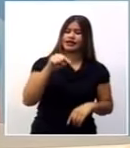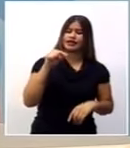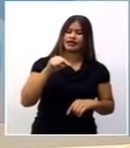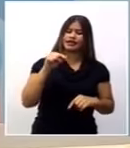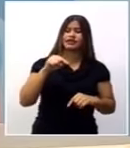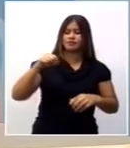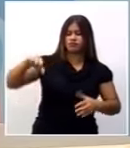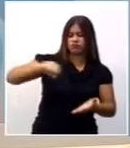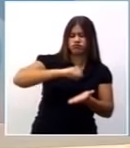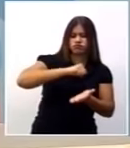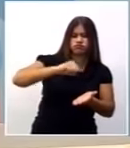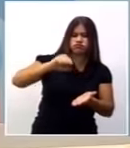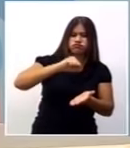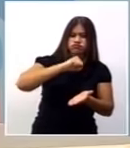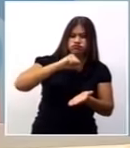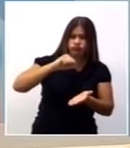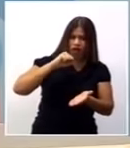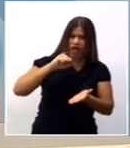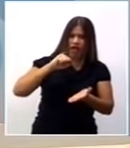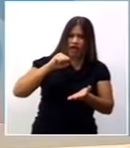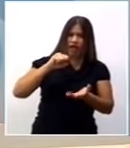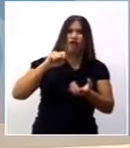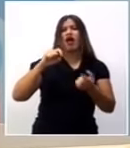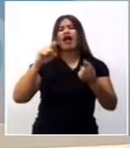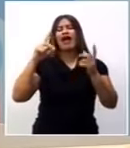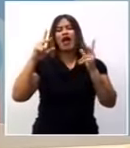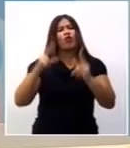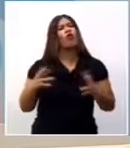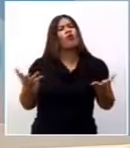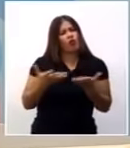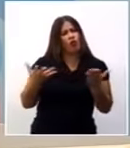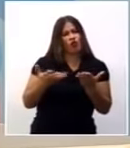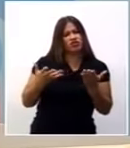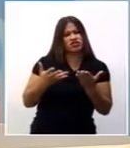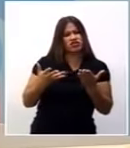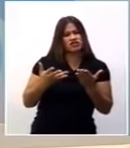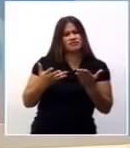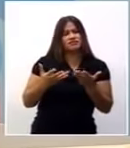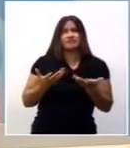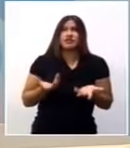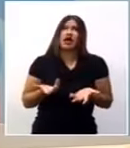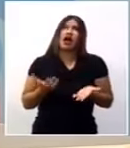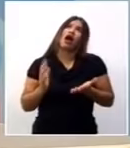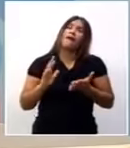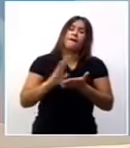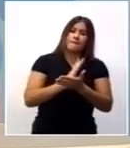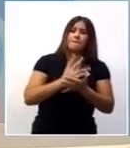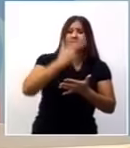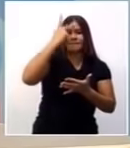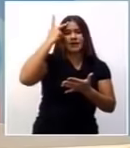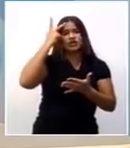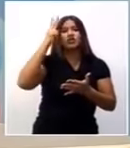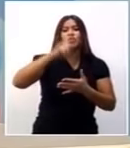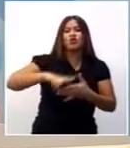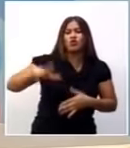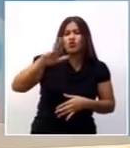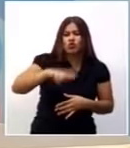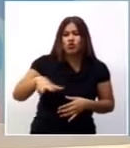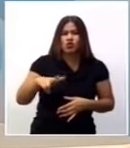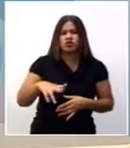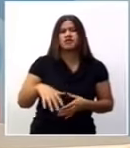atual? Sim, não, será? Alguém usa isso daqui ainda em casa? Será que ainda usa? Quem usava isso aqui no